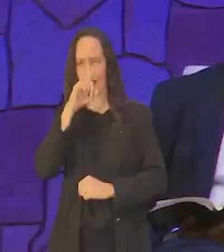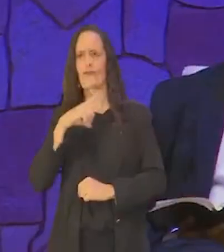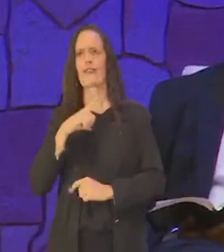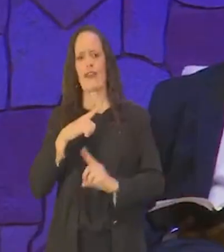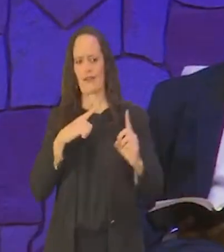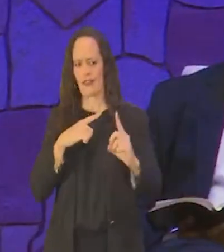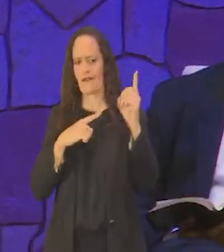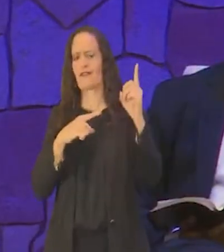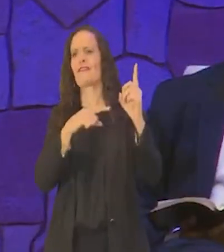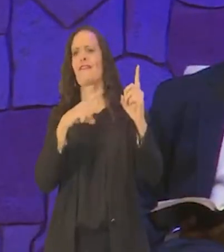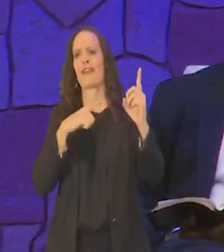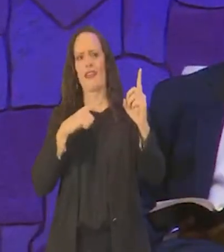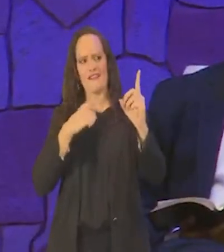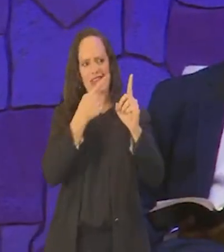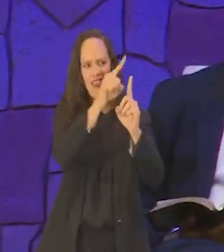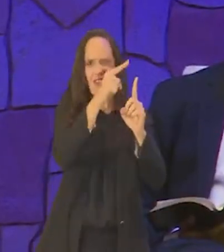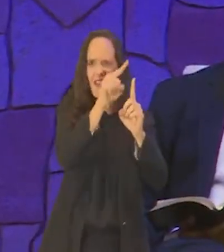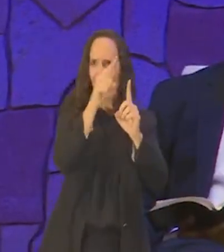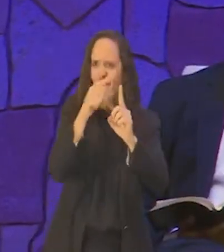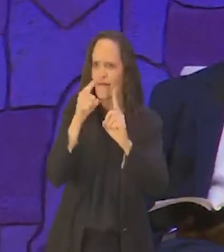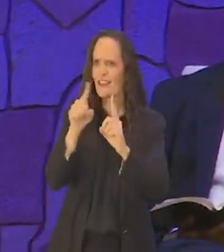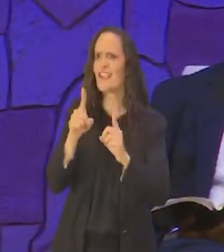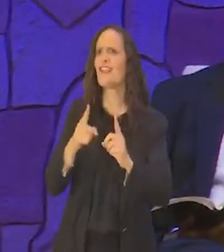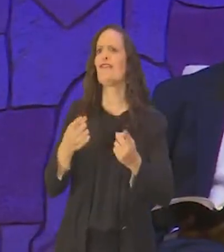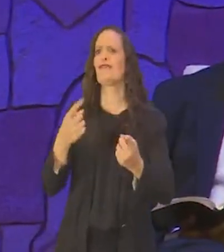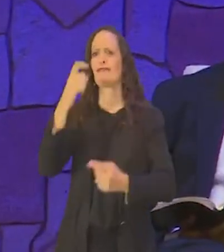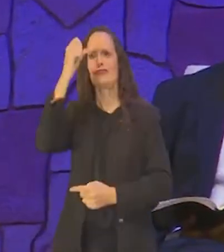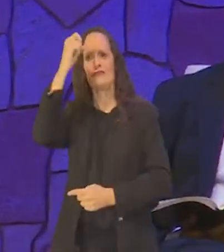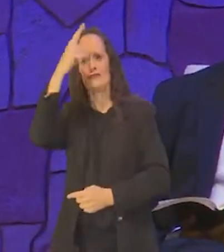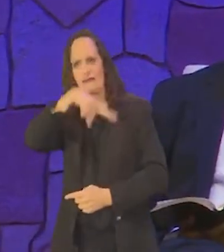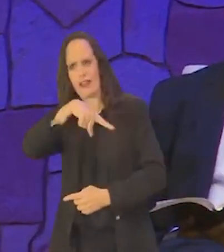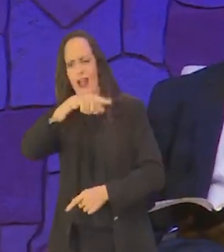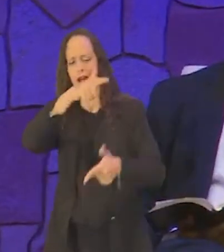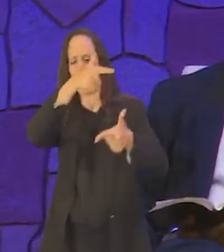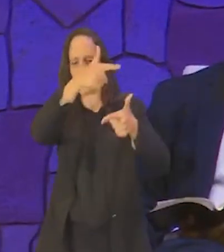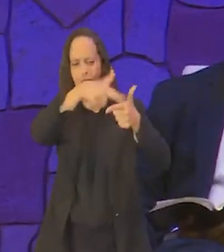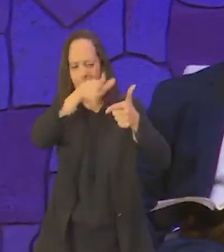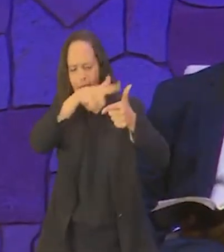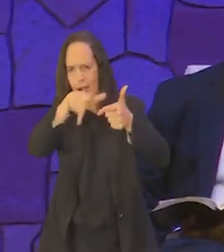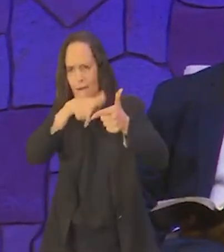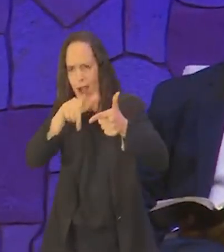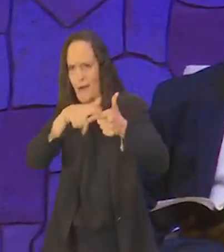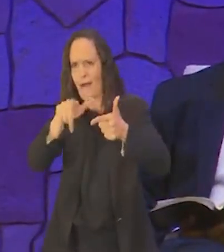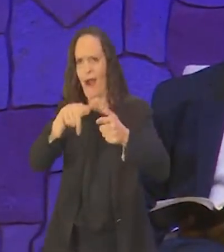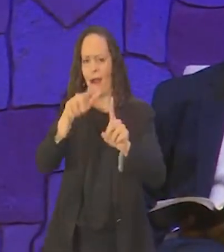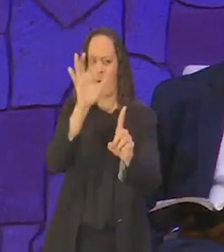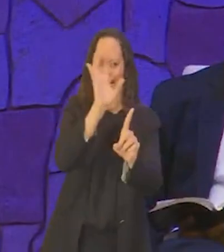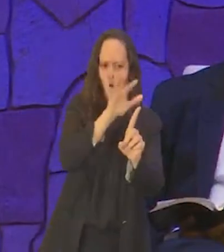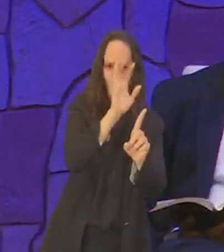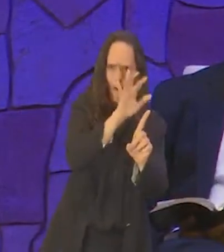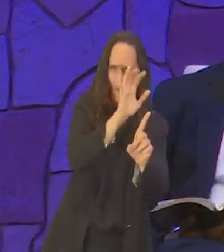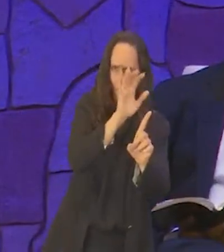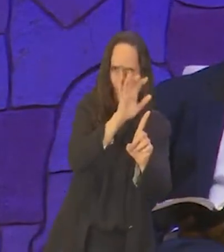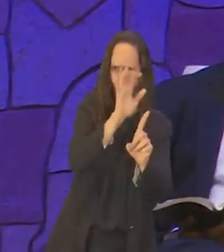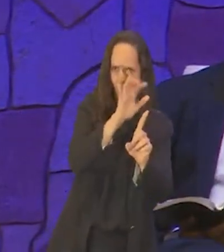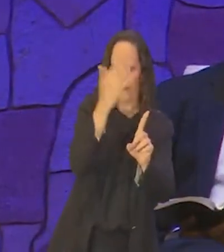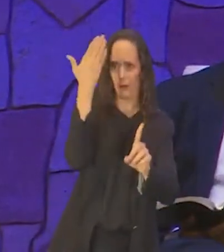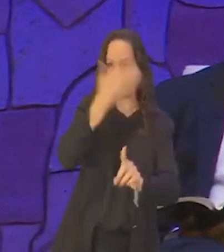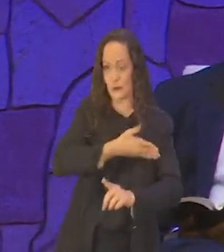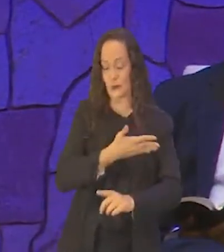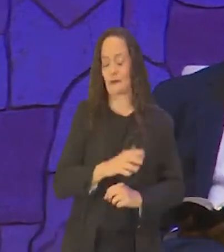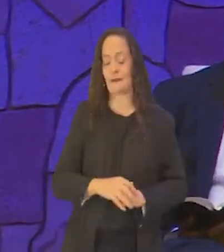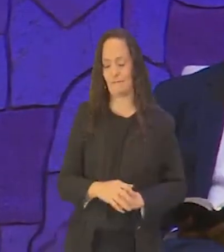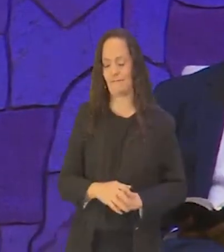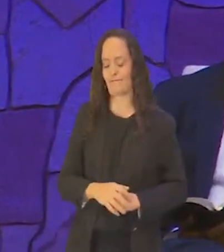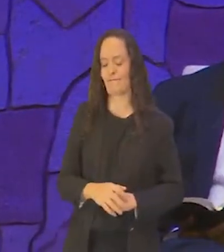quantos desafios, quantas adversidades, quantas provações e quantas